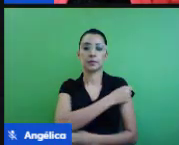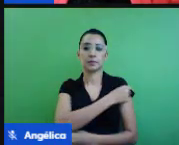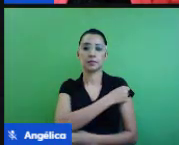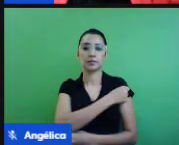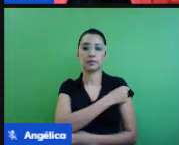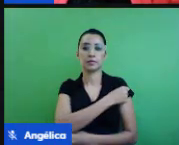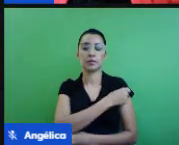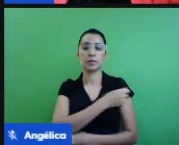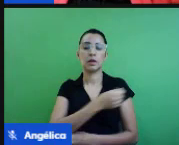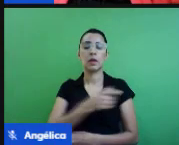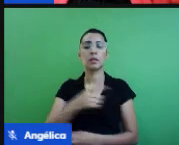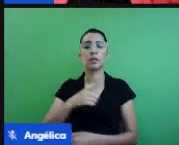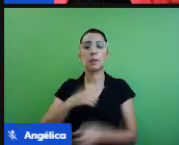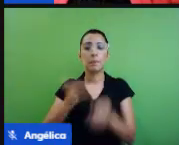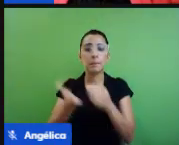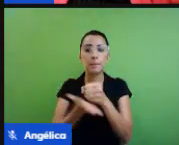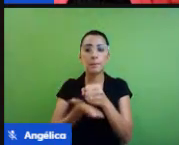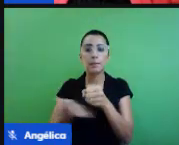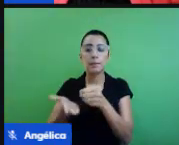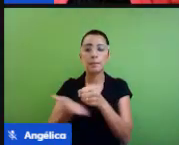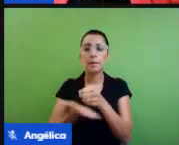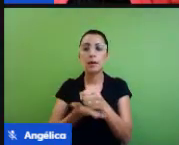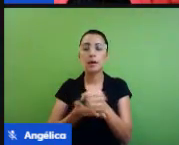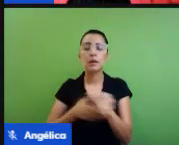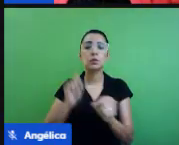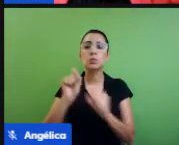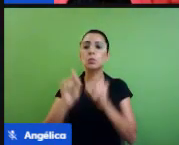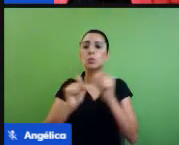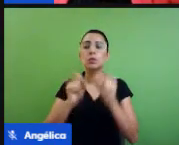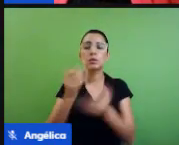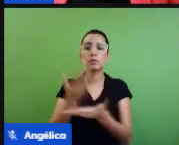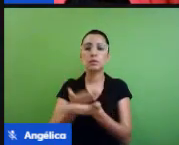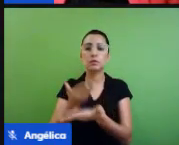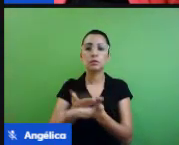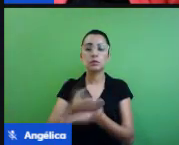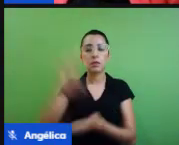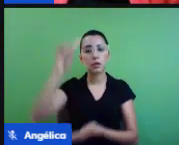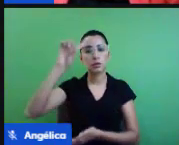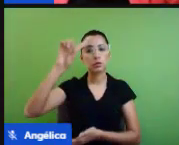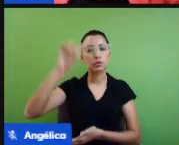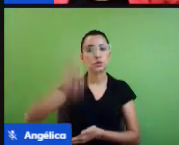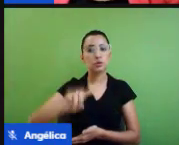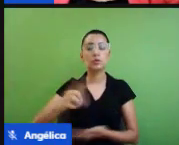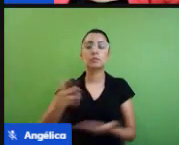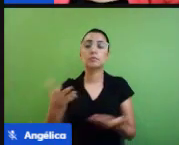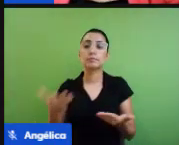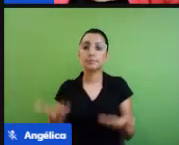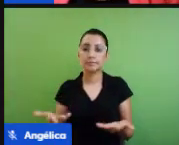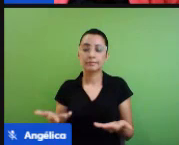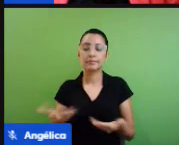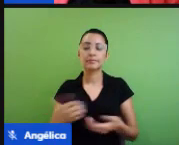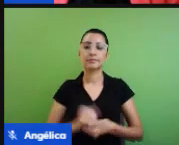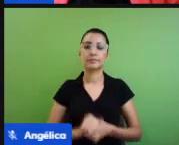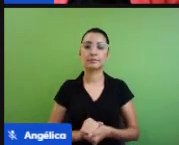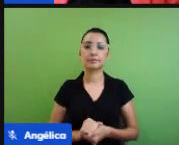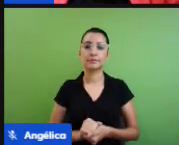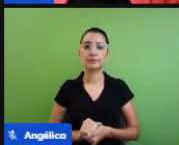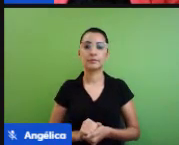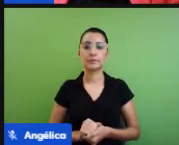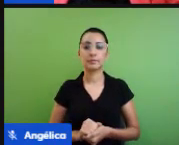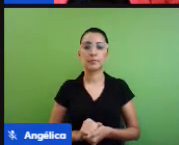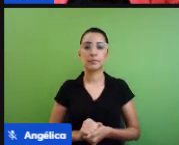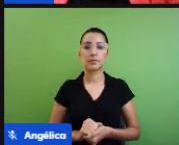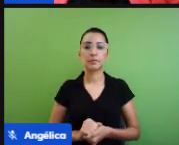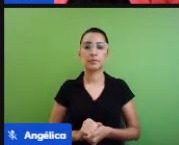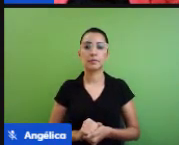uma base do que ele vai estar fazendo naquele momento, ele ter, eu falo,